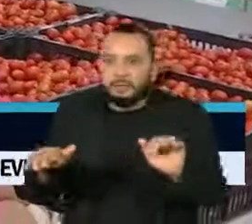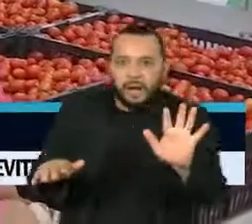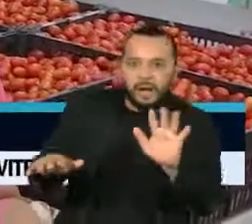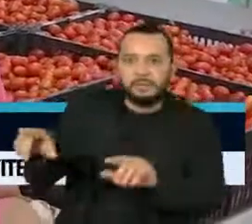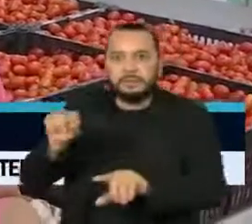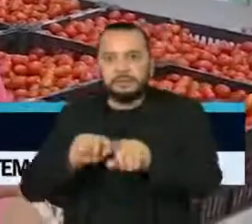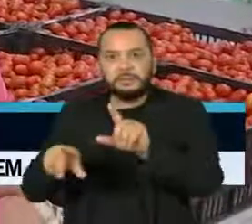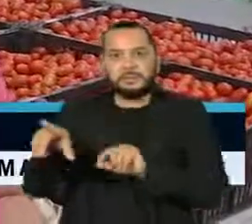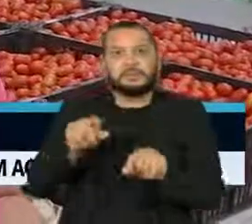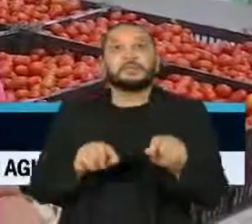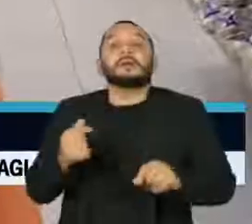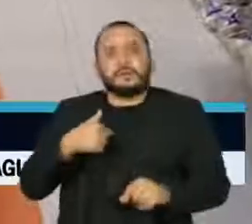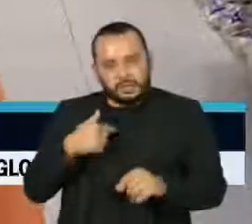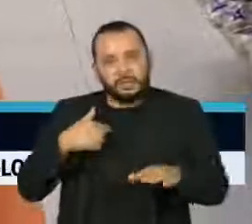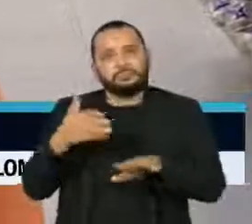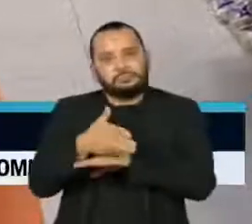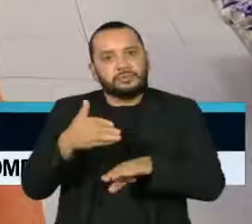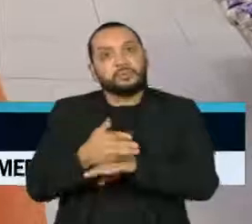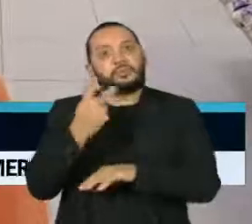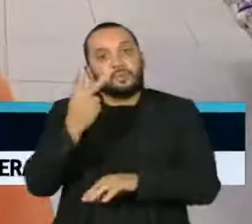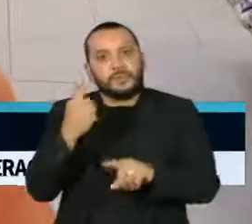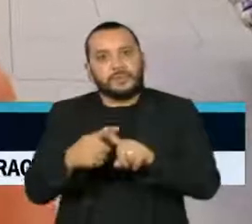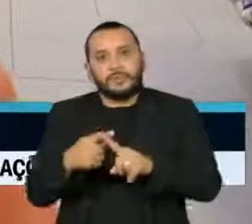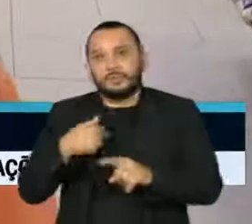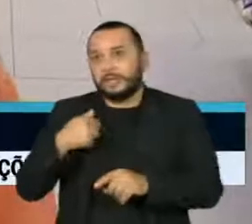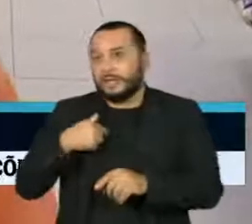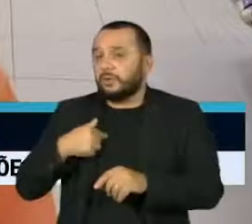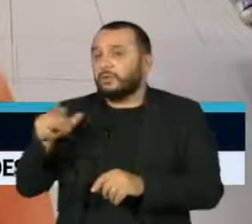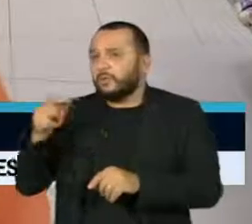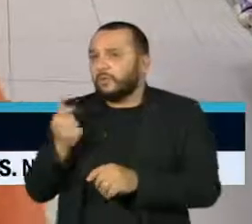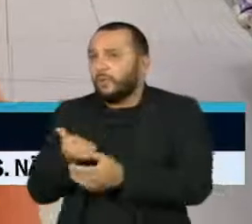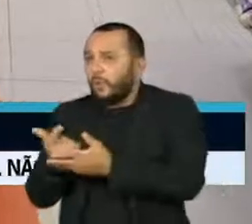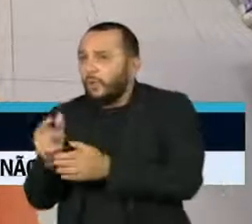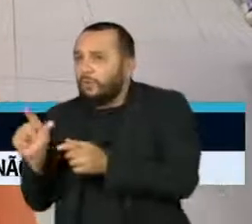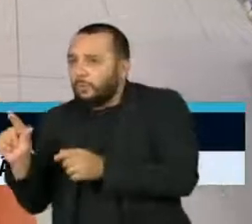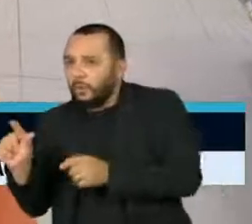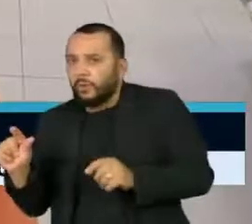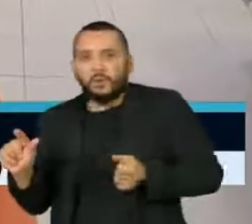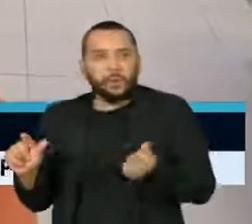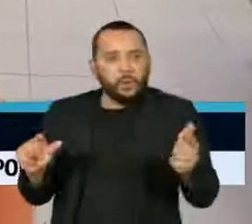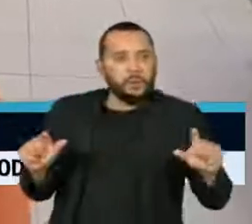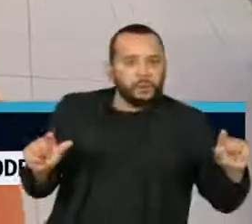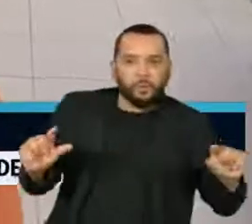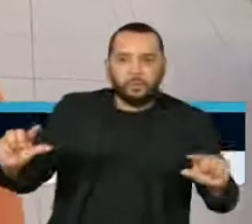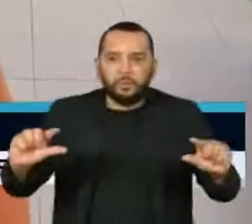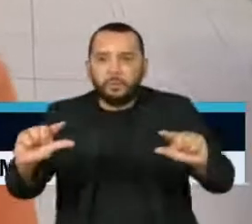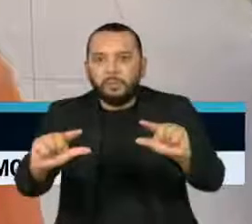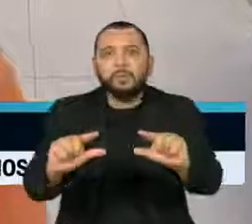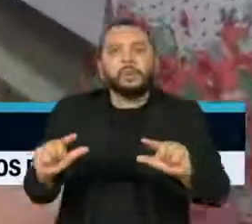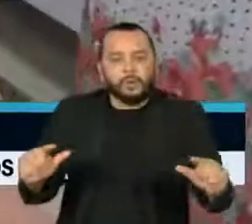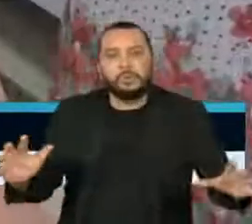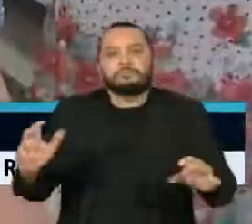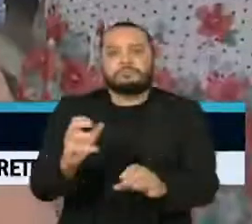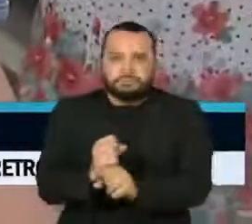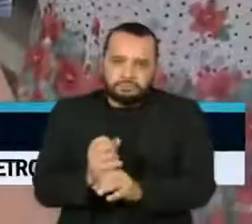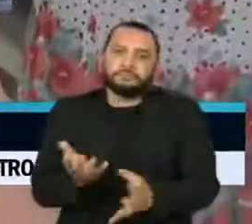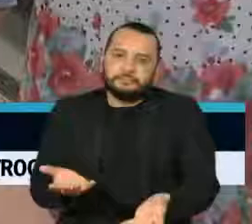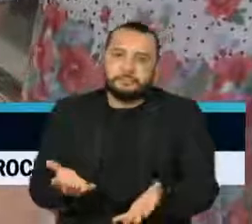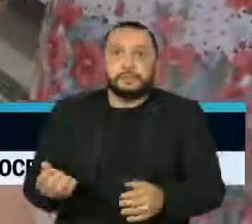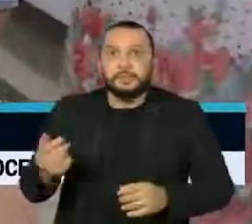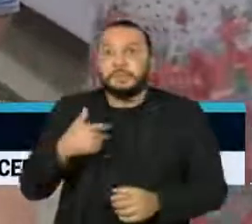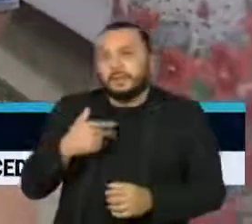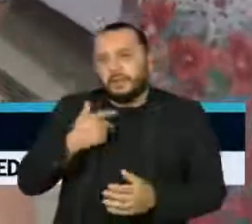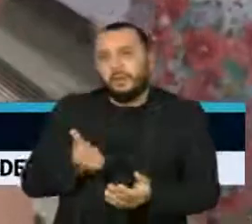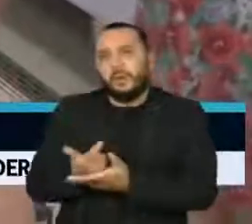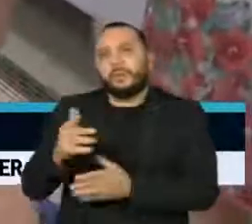às vezes duas vezes por semana. Compra onde está o preço mais em conta e aqueles lugares mais próximos a gente deixa pegar assim, uma coisa de emergência, né? O que consome mais